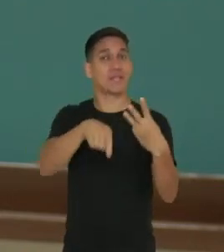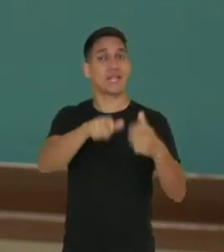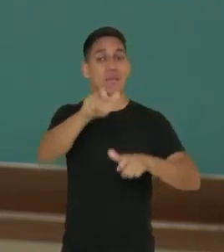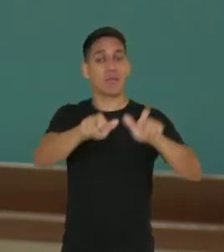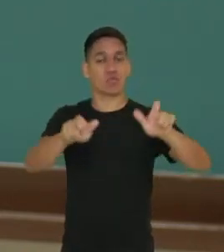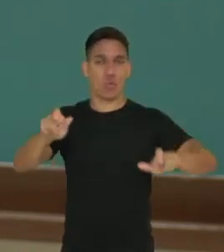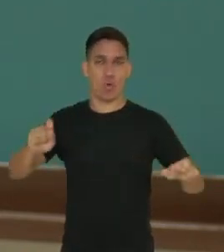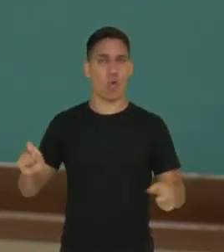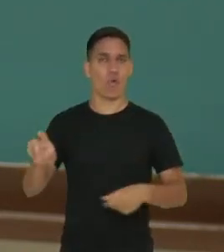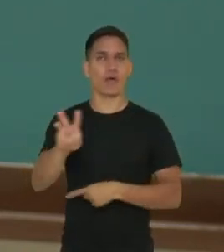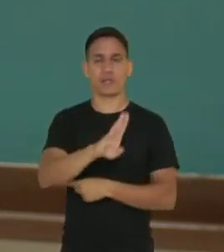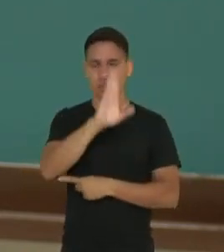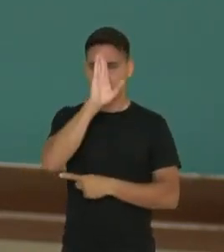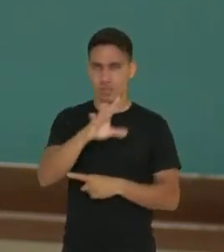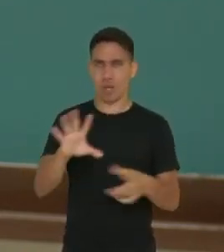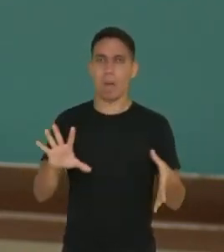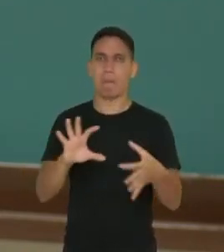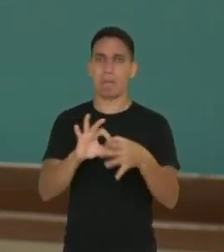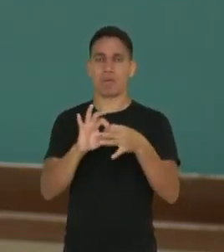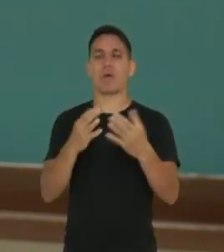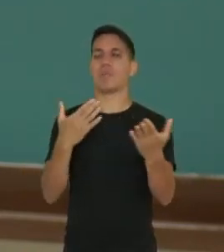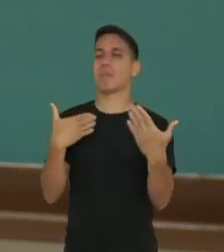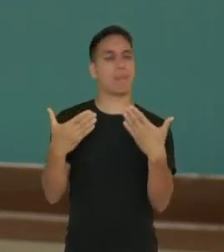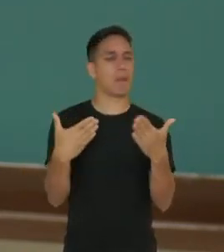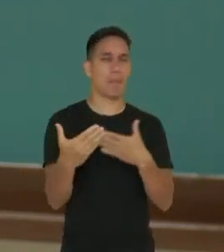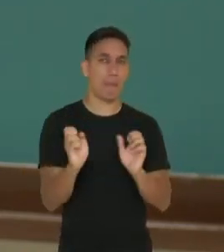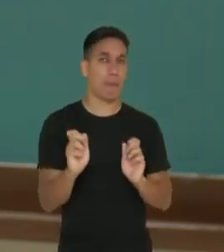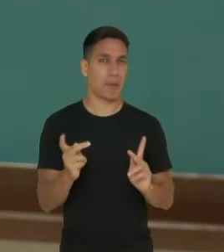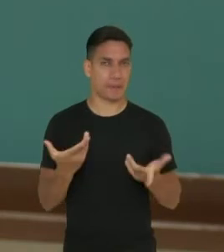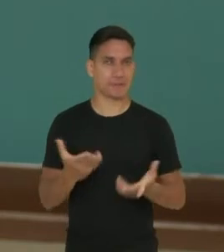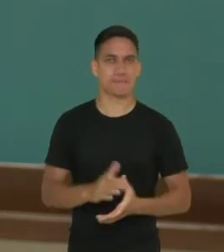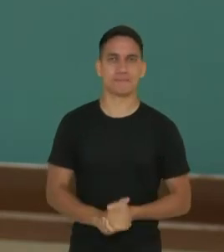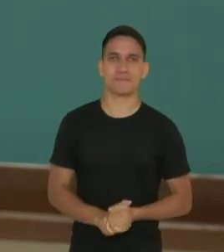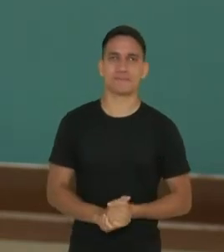participando diretamente das cenas, das ações, beleza?